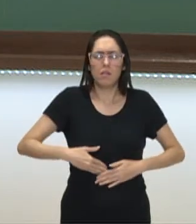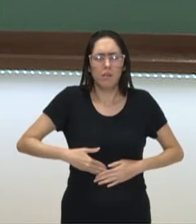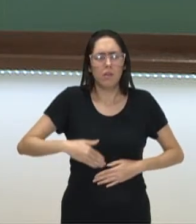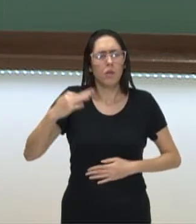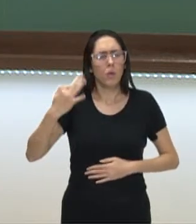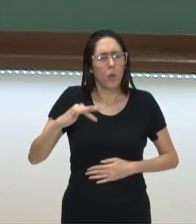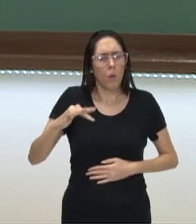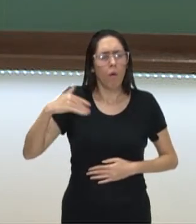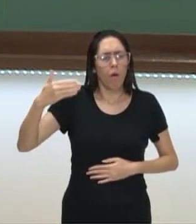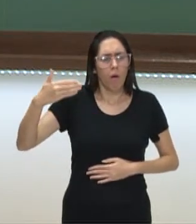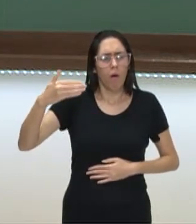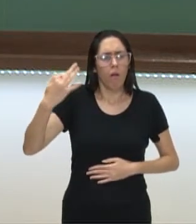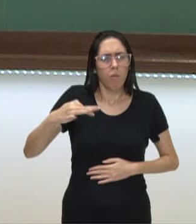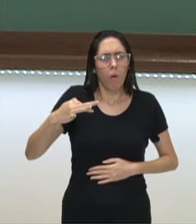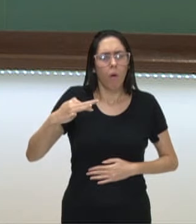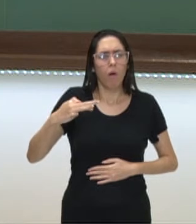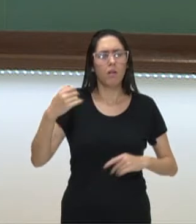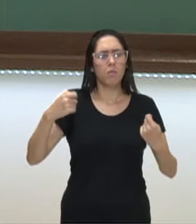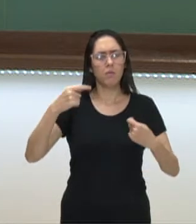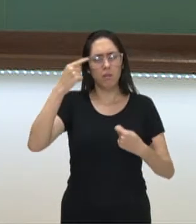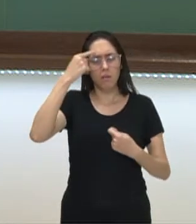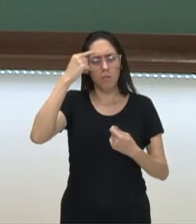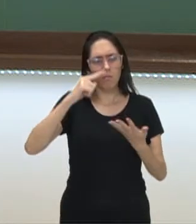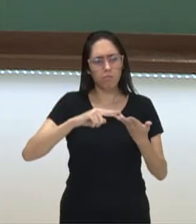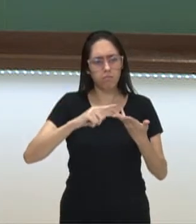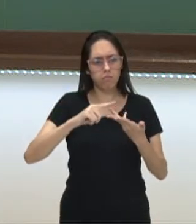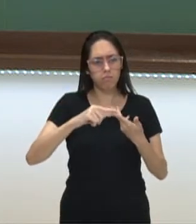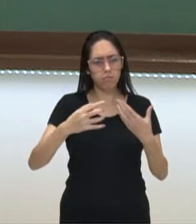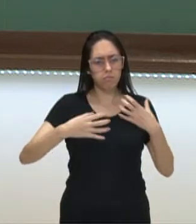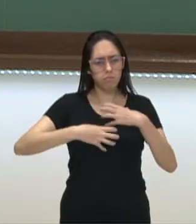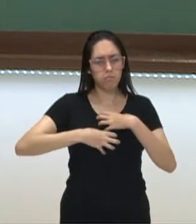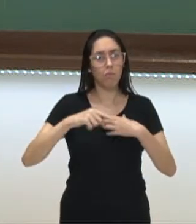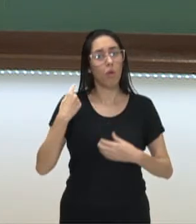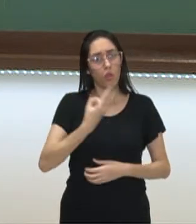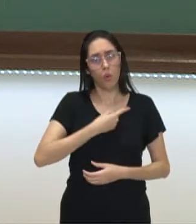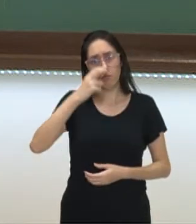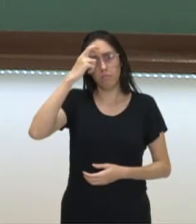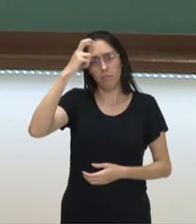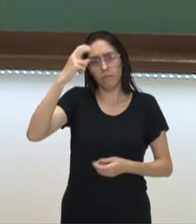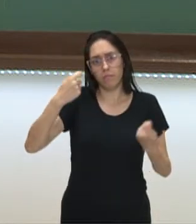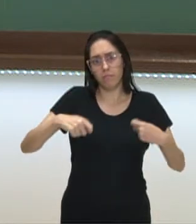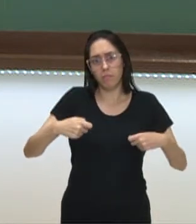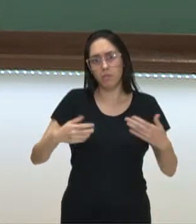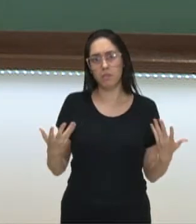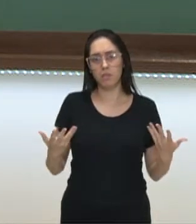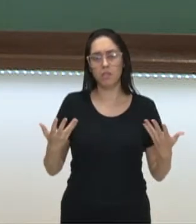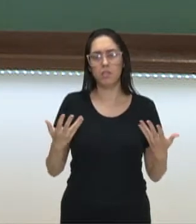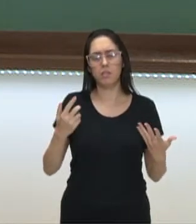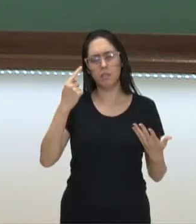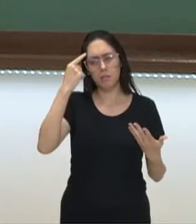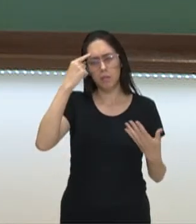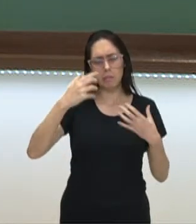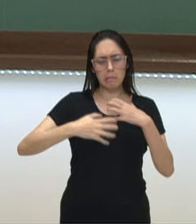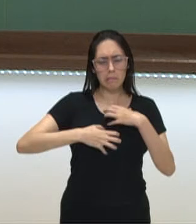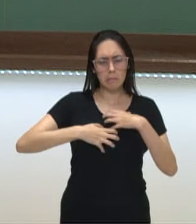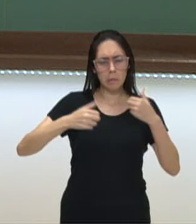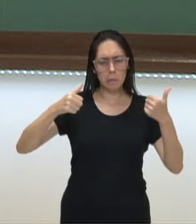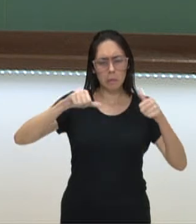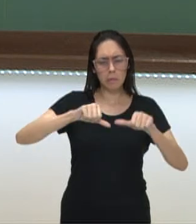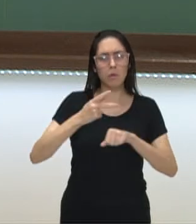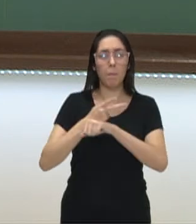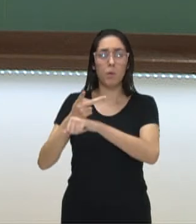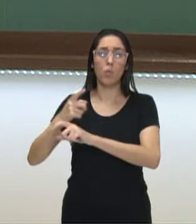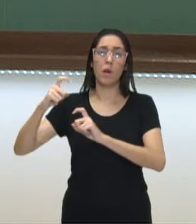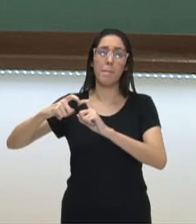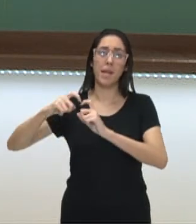estar analisando, juntando as peças, porque somos pessoas inteligentes, ok? E se for necessário, procurar um médico, procurar